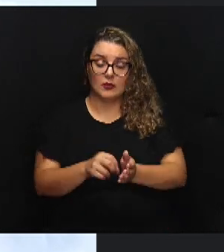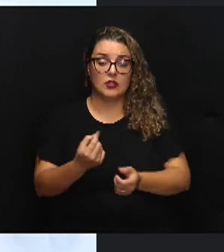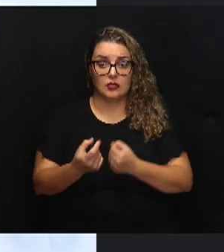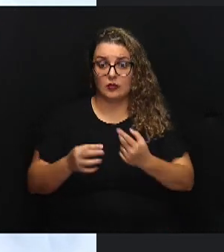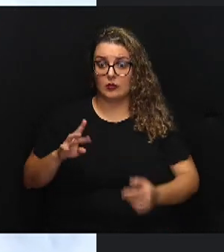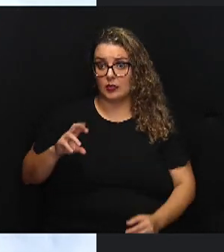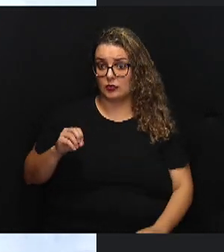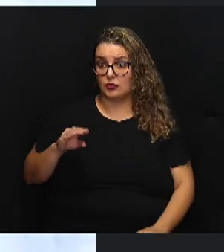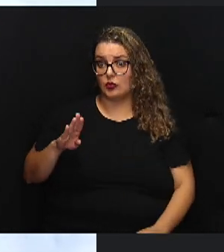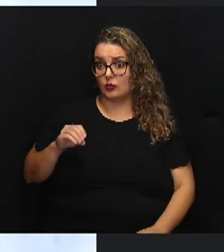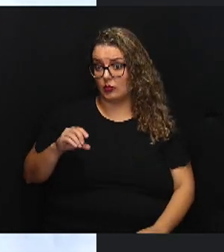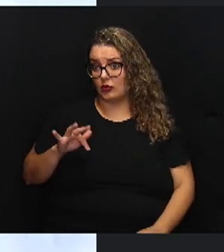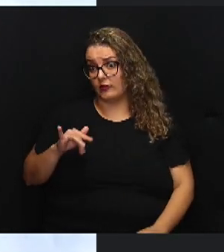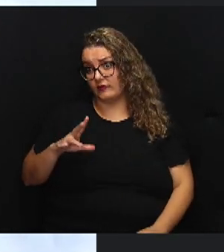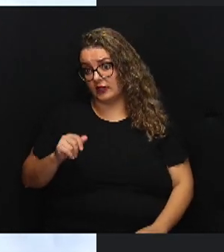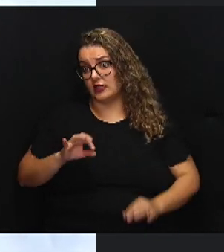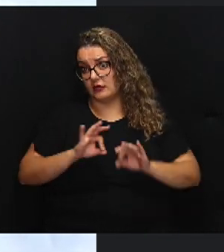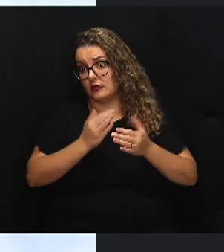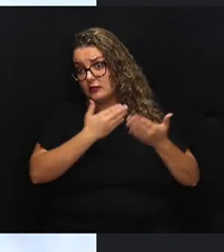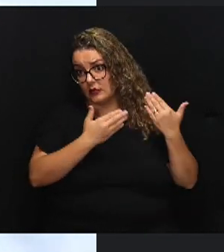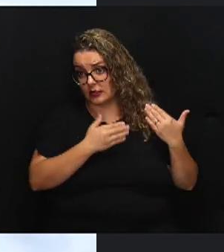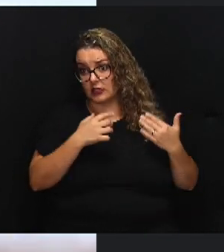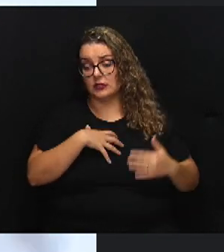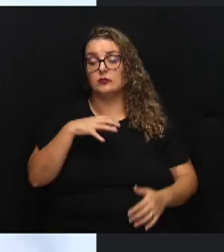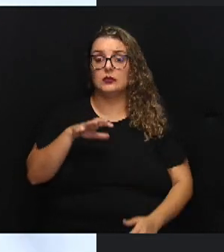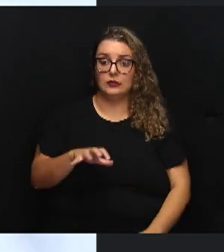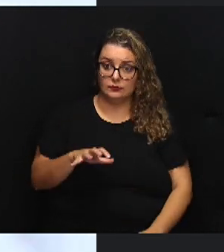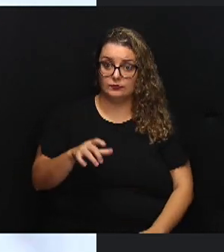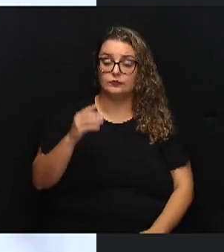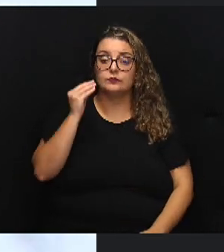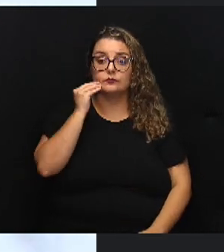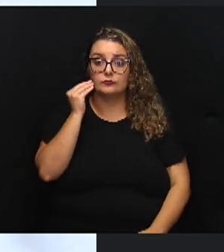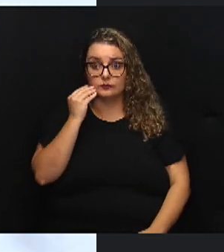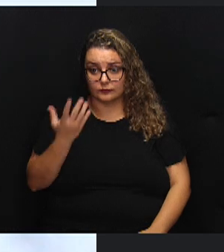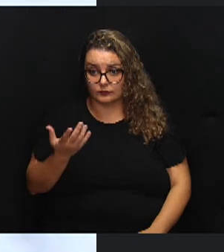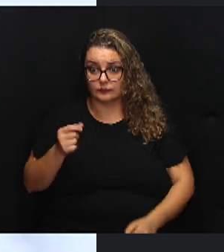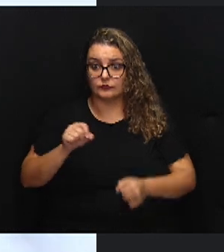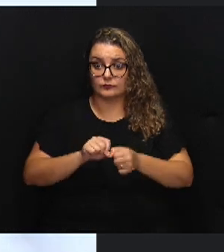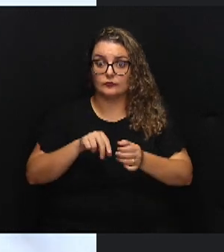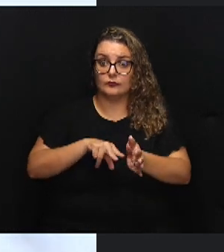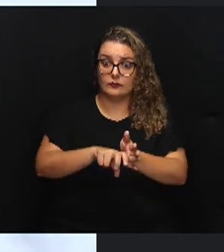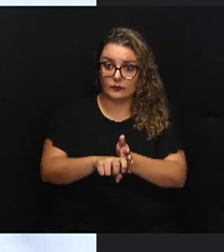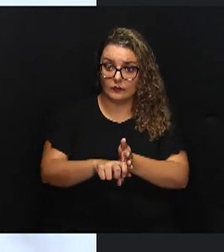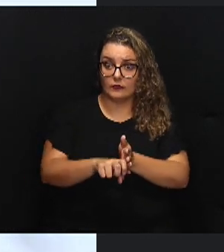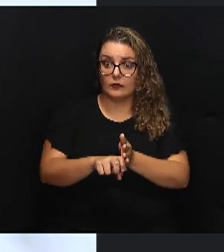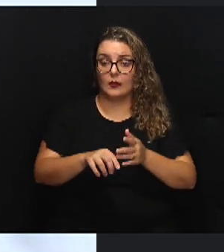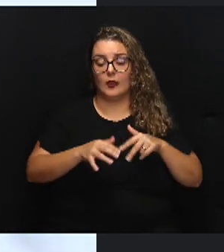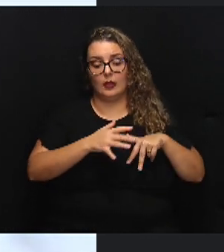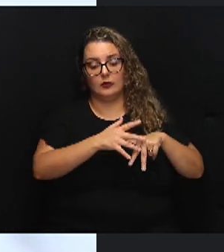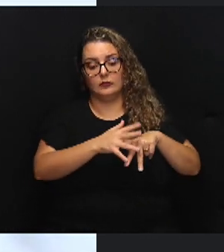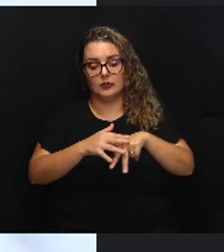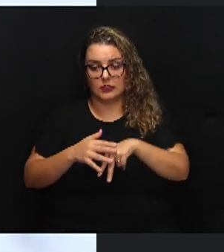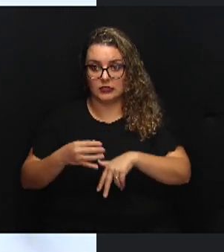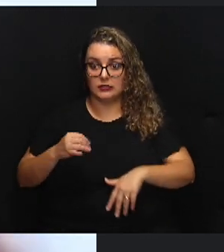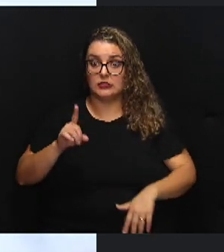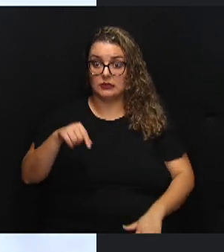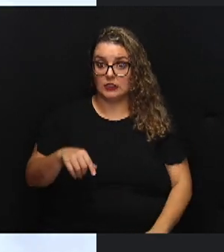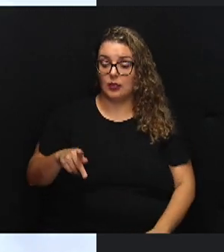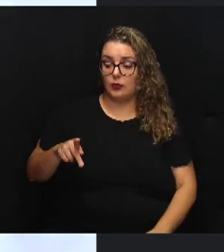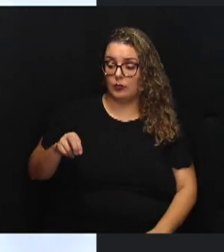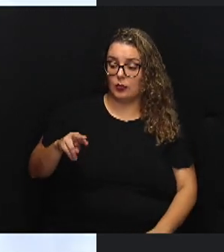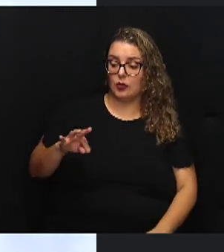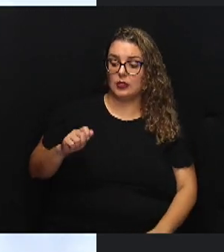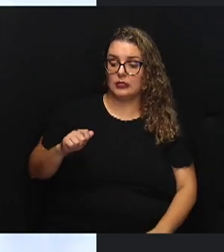trombofilia hereditária. Então, nessa situação, a gente deve tentar fazer o diagnóstico para a paciente, se ela também é portadora,